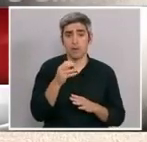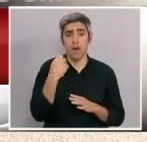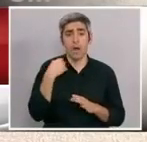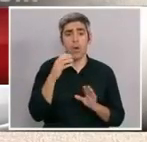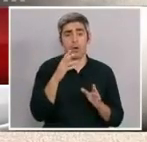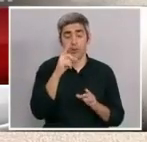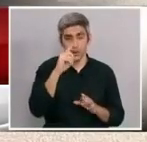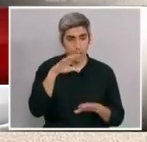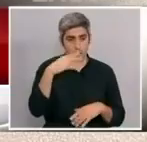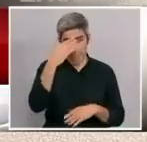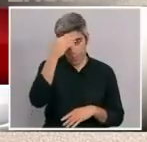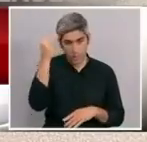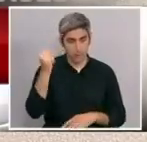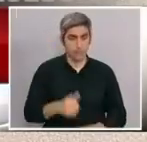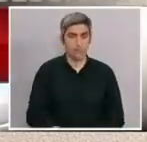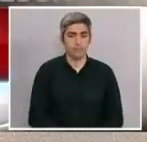casa.